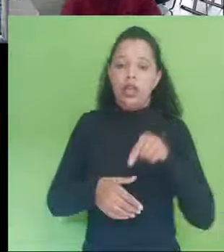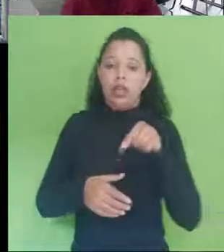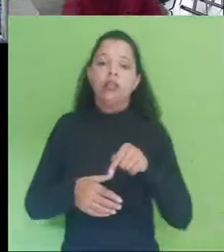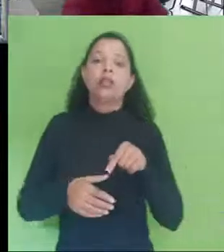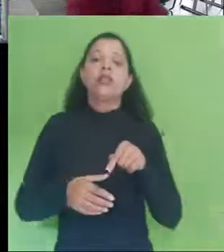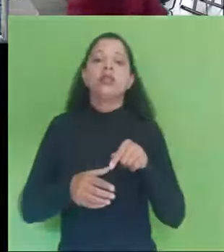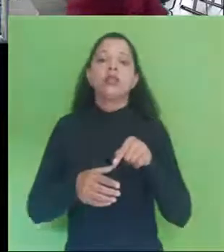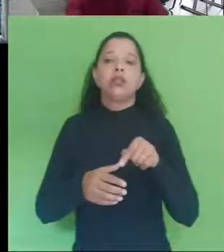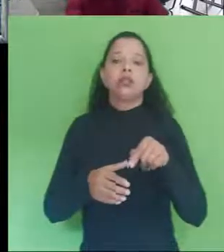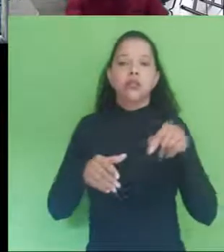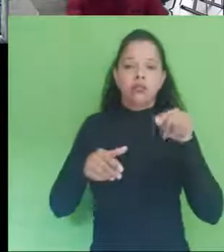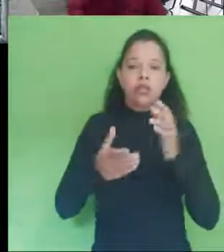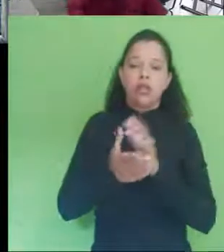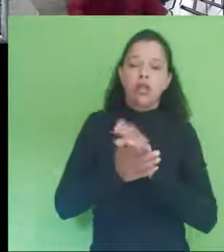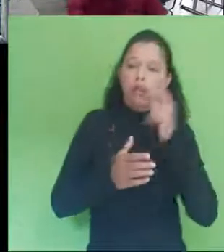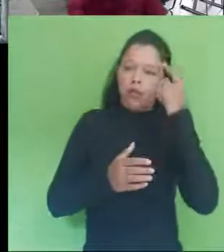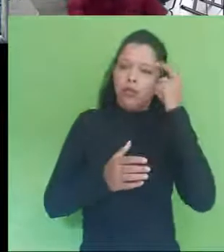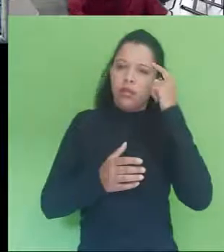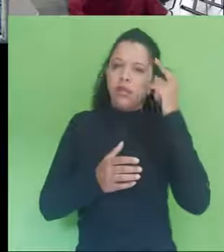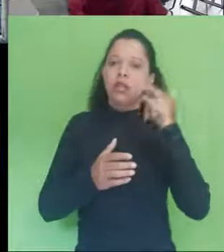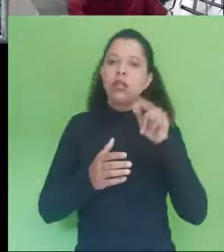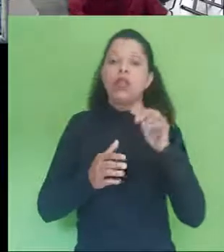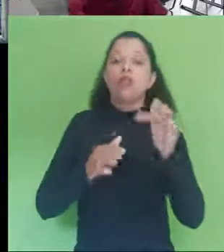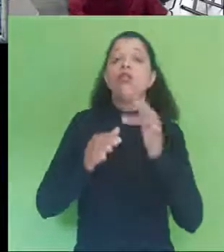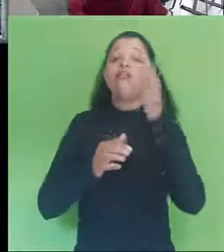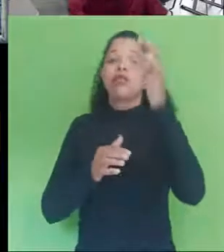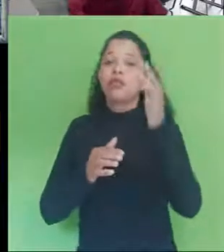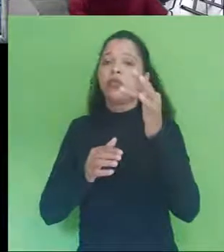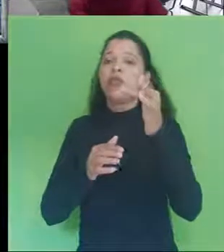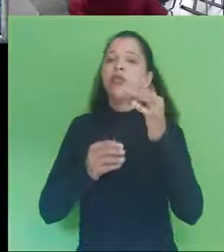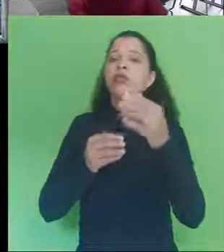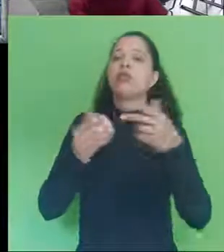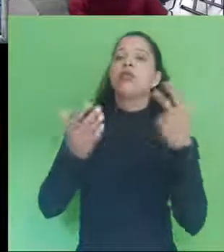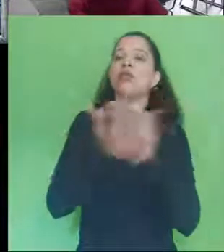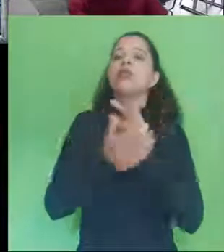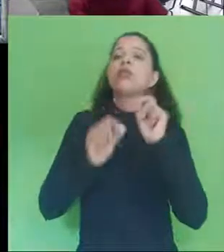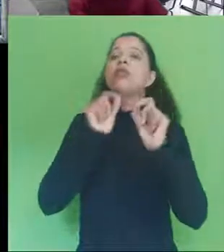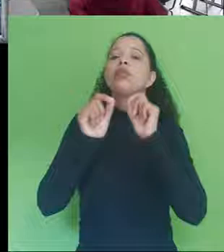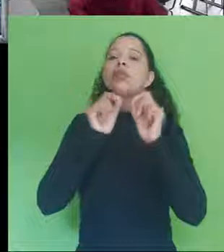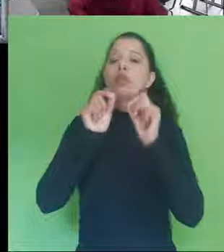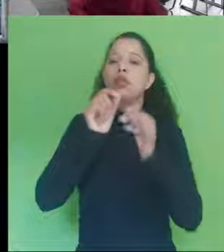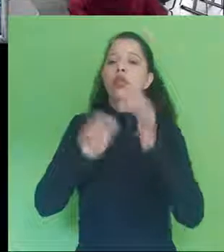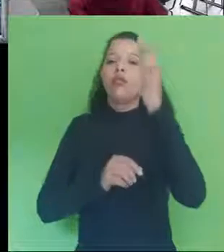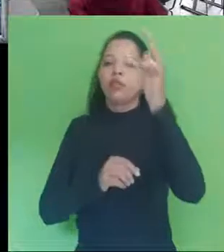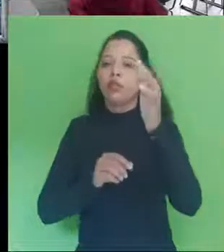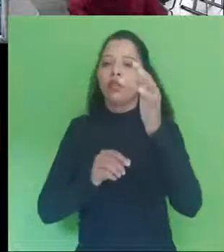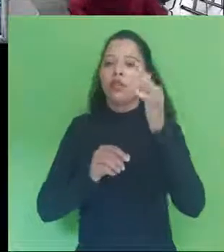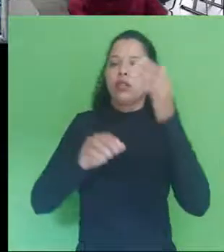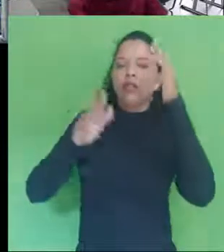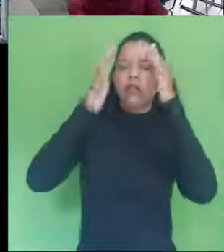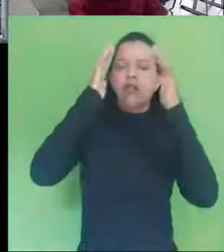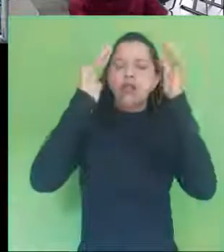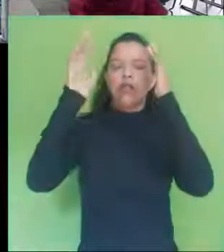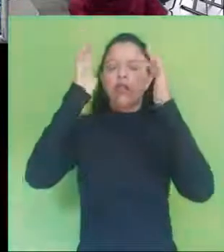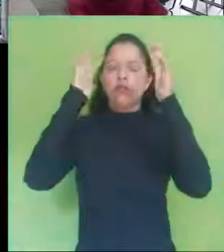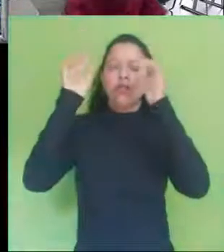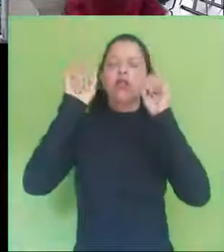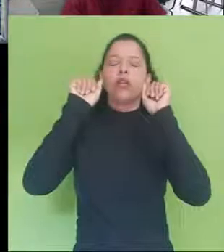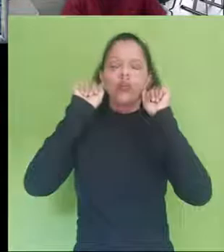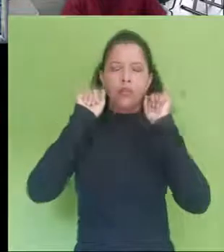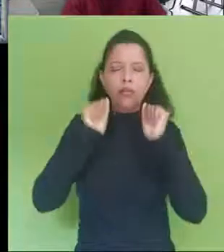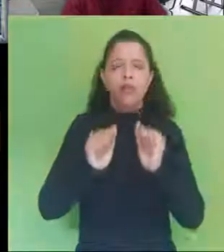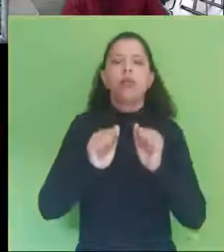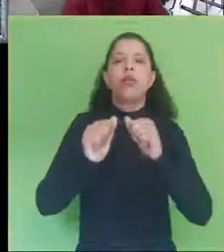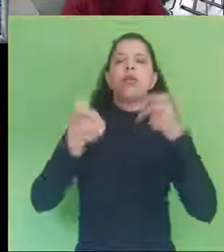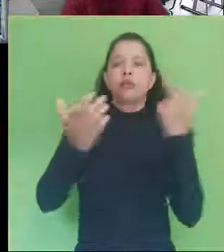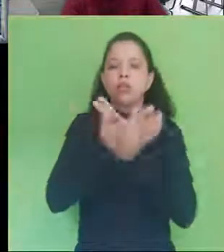futuro? Então, essa ideia do futuro, ela é apenas uma ideia, uma compreensão, uma imaginação do